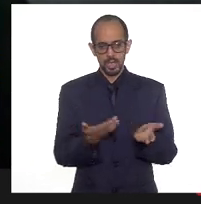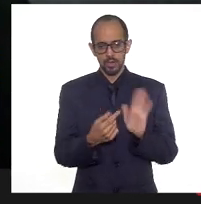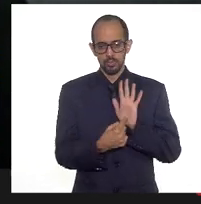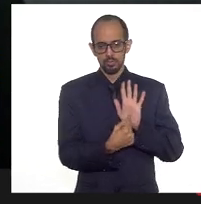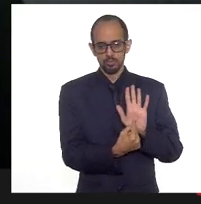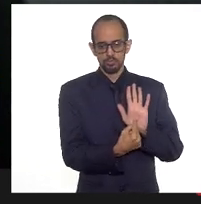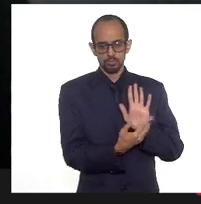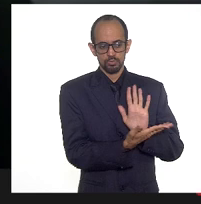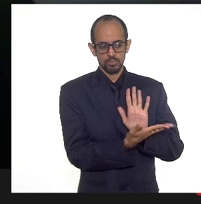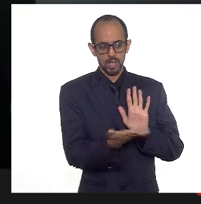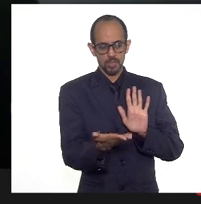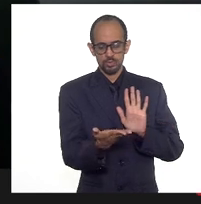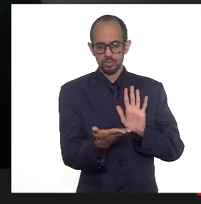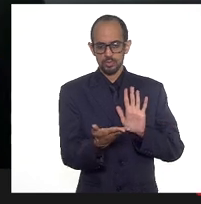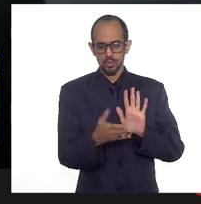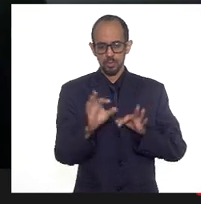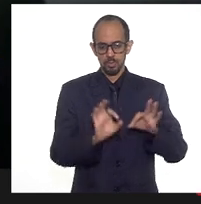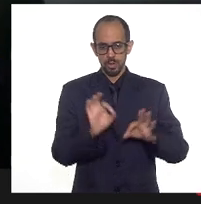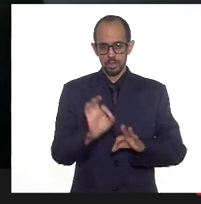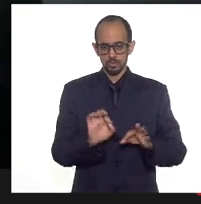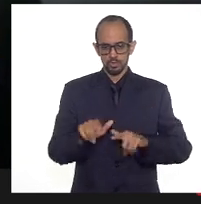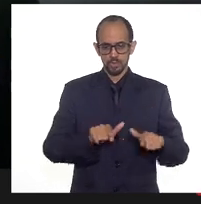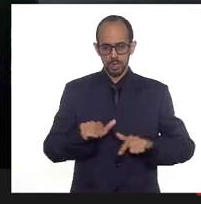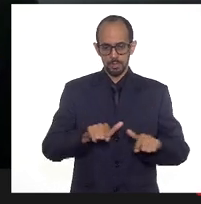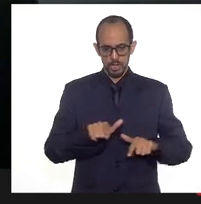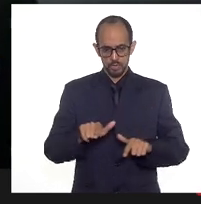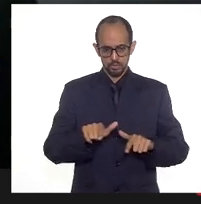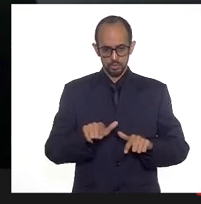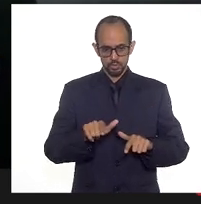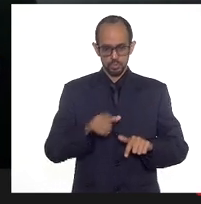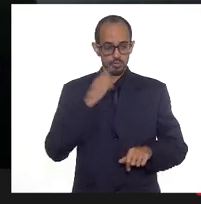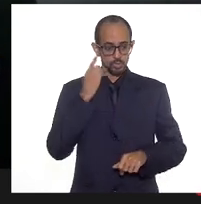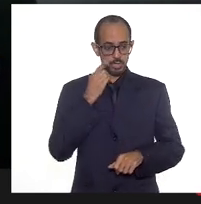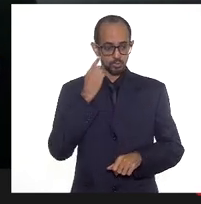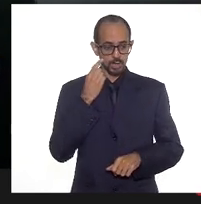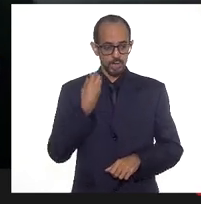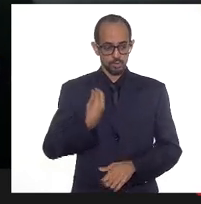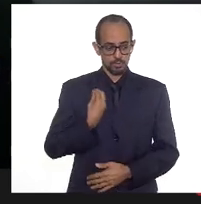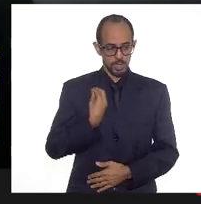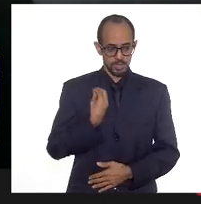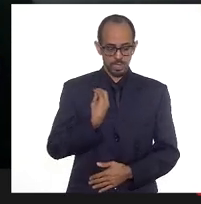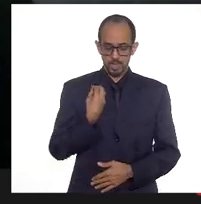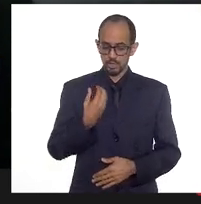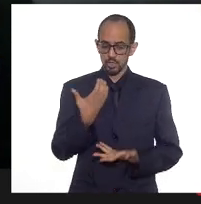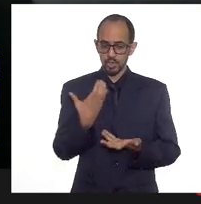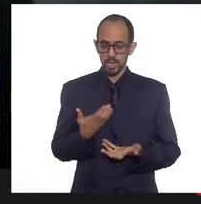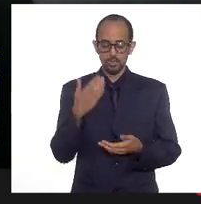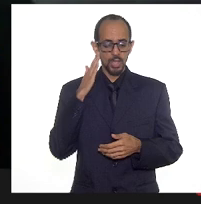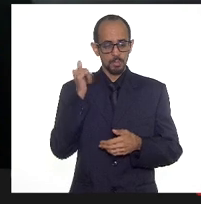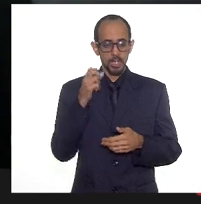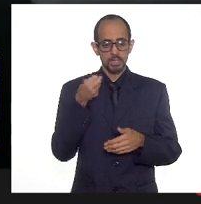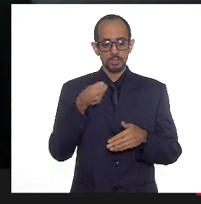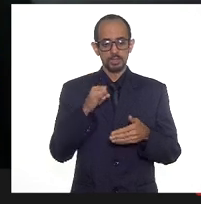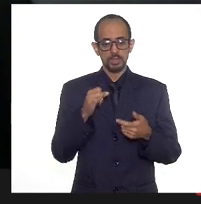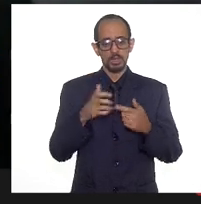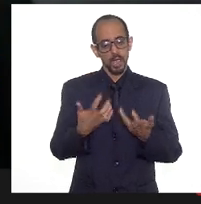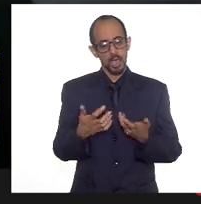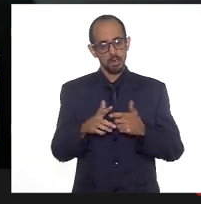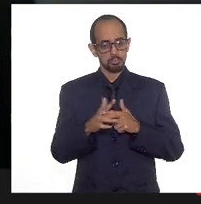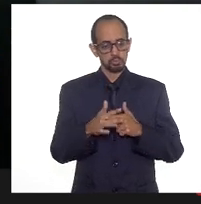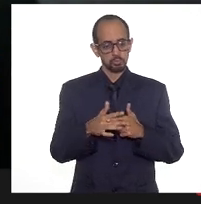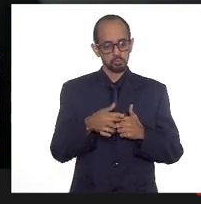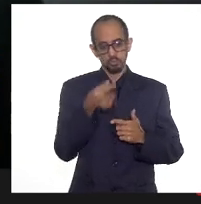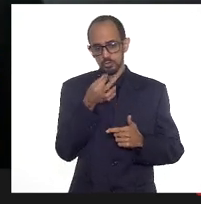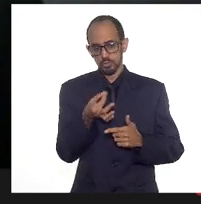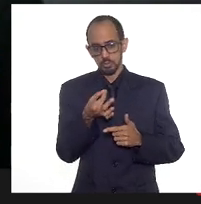trabalho. Então, indago aos senhores deputados presentes se desejam fazer alguma observação.